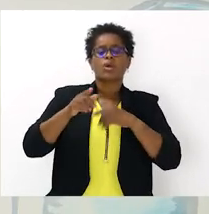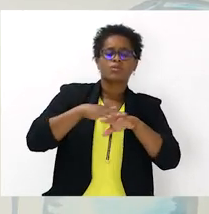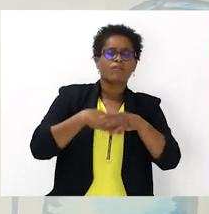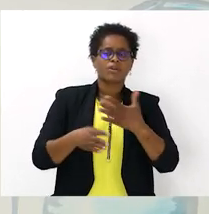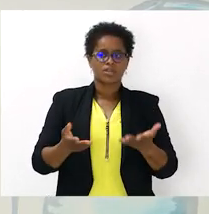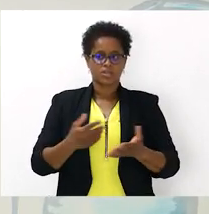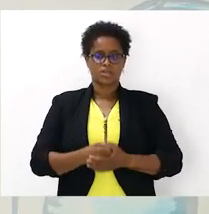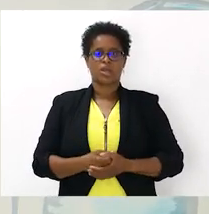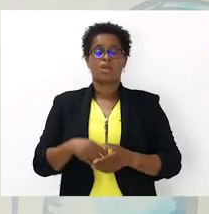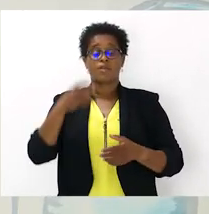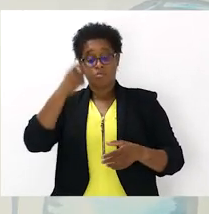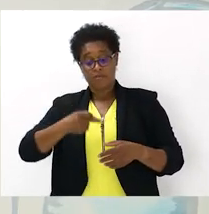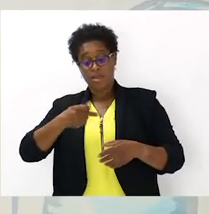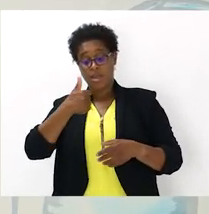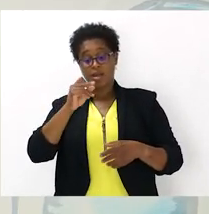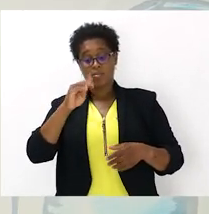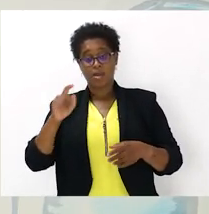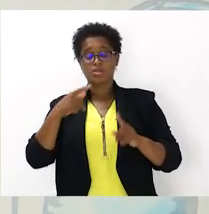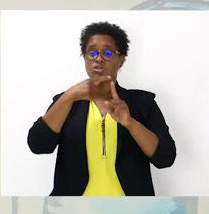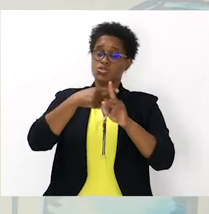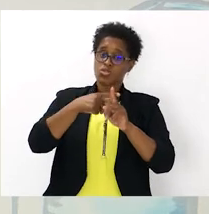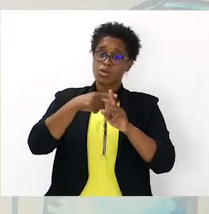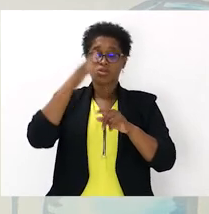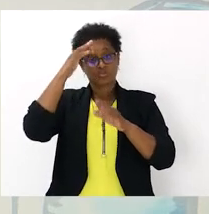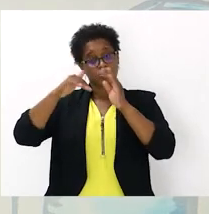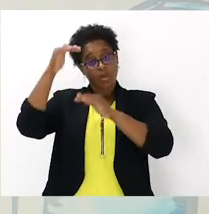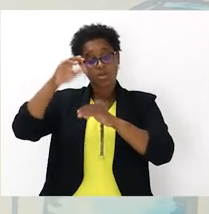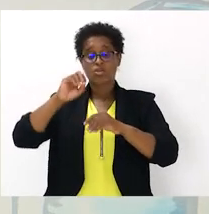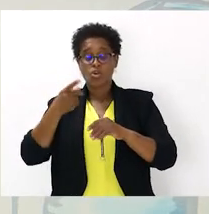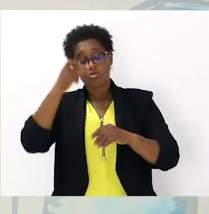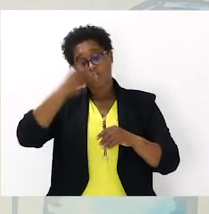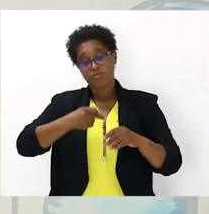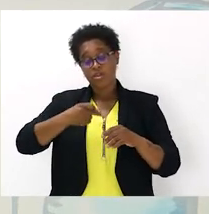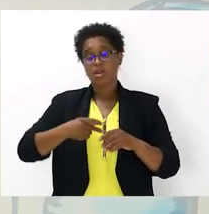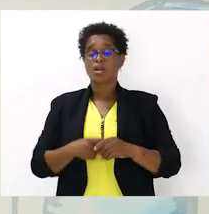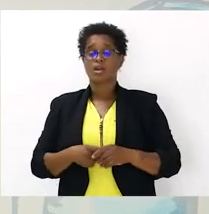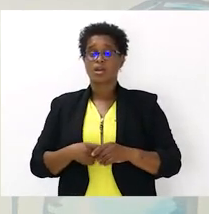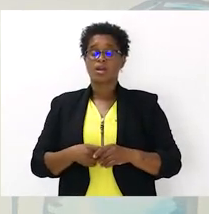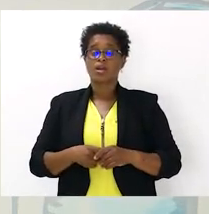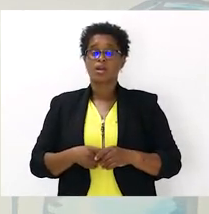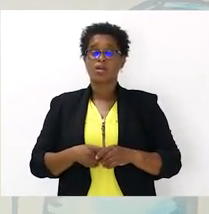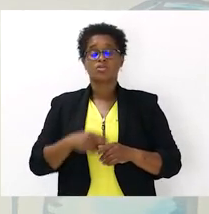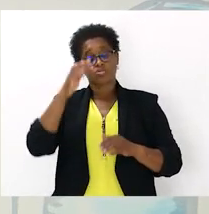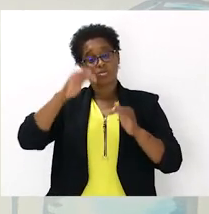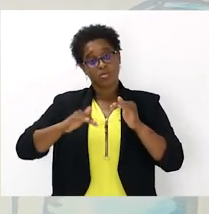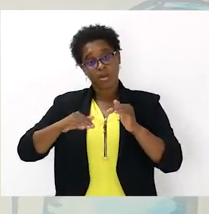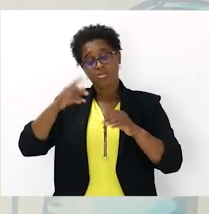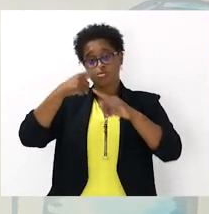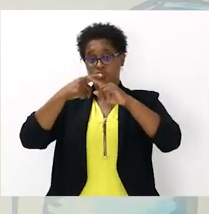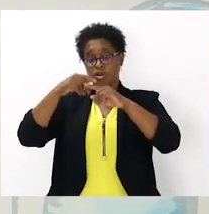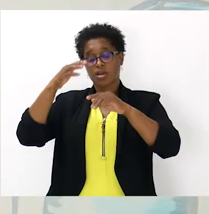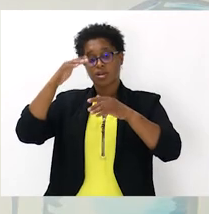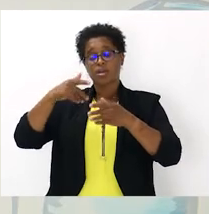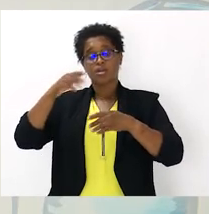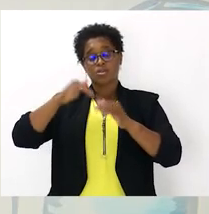fazer? Vamos manter a base e somar o expoente? Ou vamos manter o expoente e multiplicar as bases? O que é que